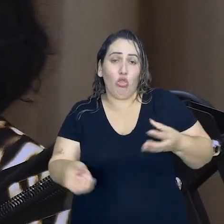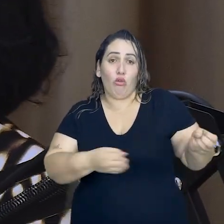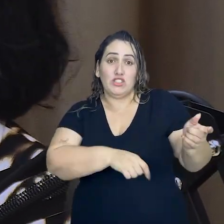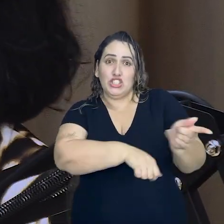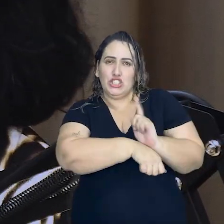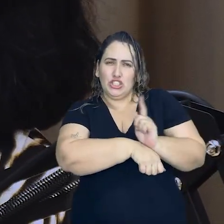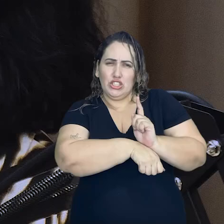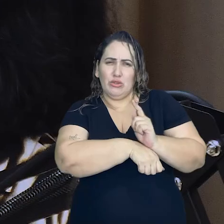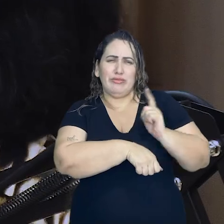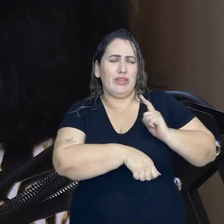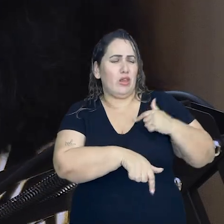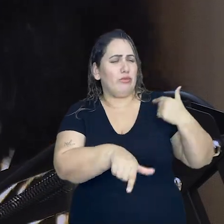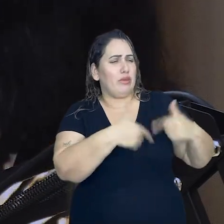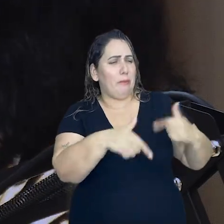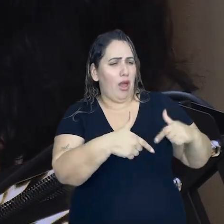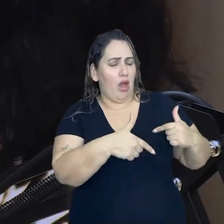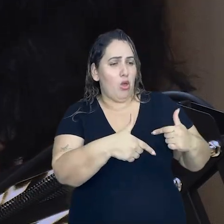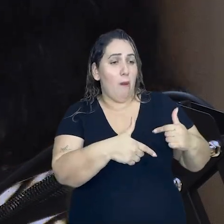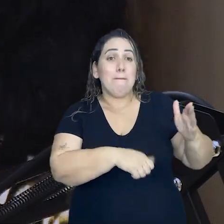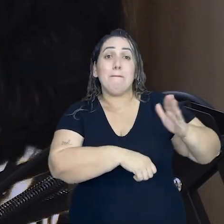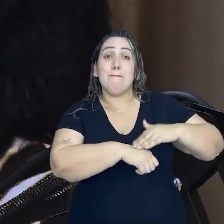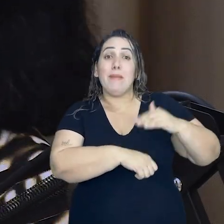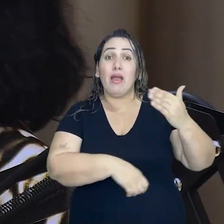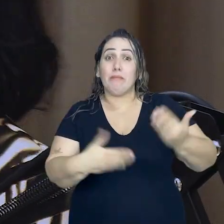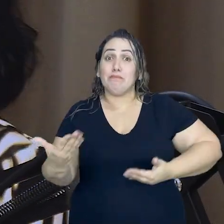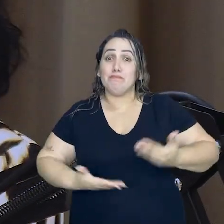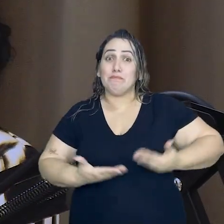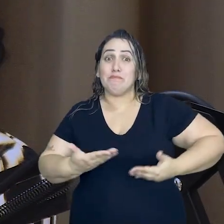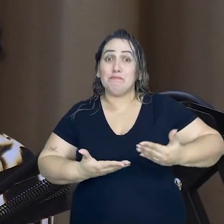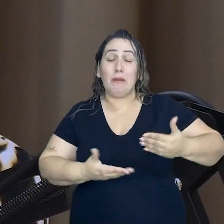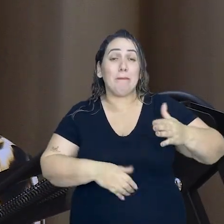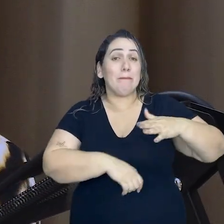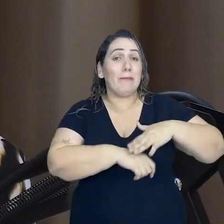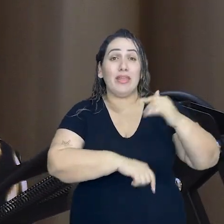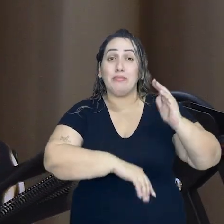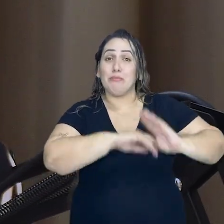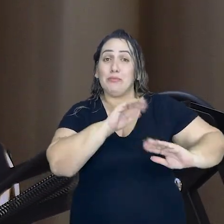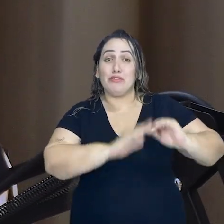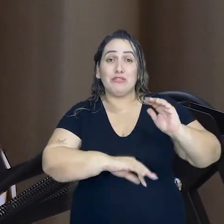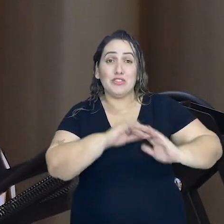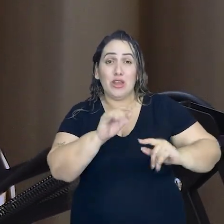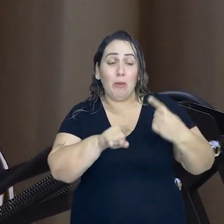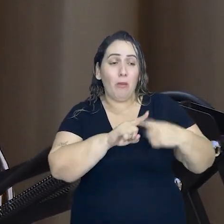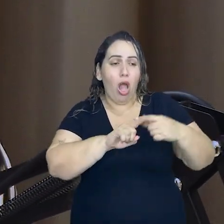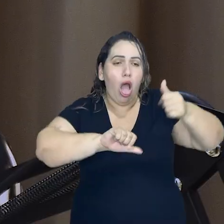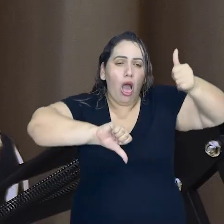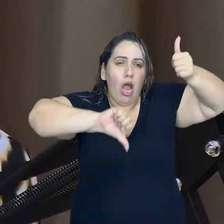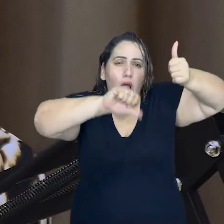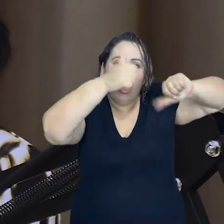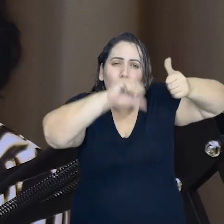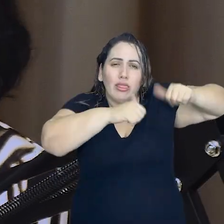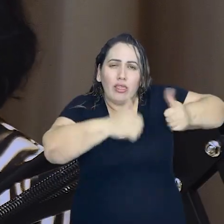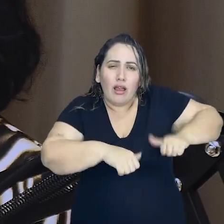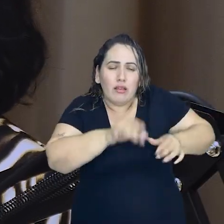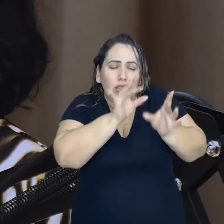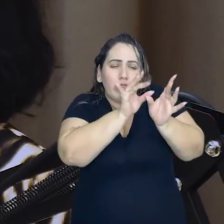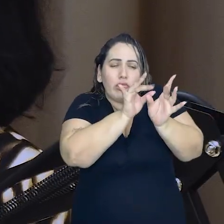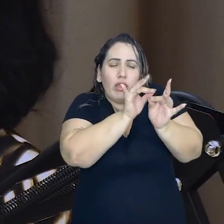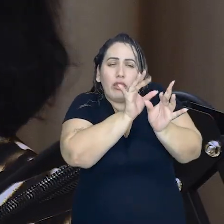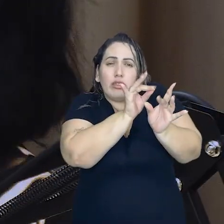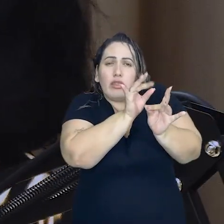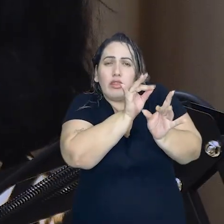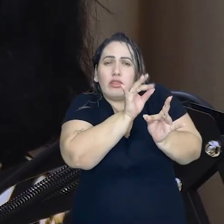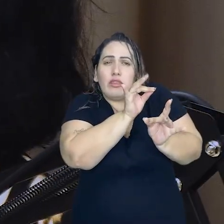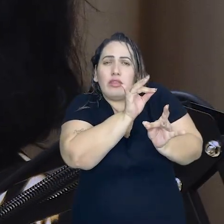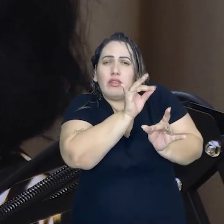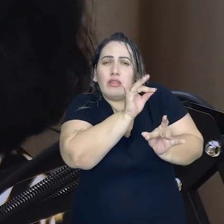gestão, nós estamos com mais servidores, né, contribuindo para isso, porque a análise de prestação de contas, ela